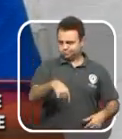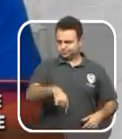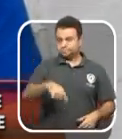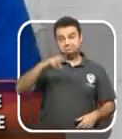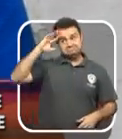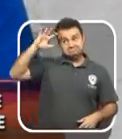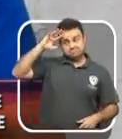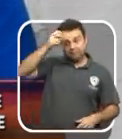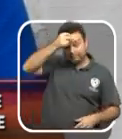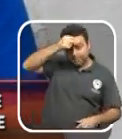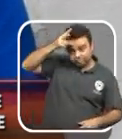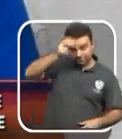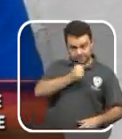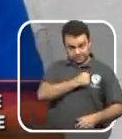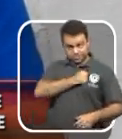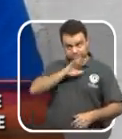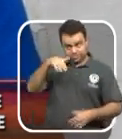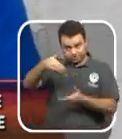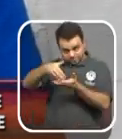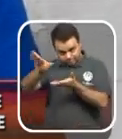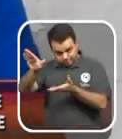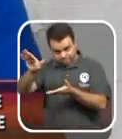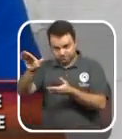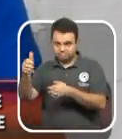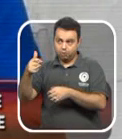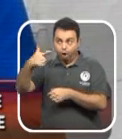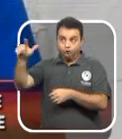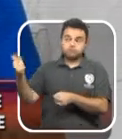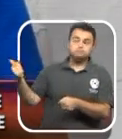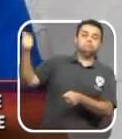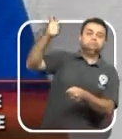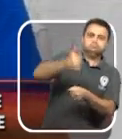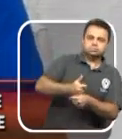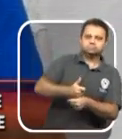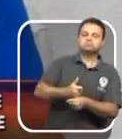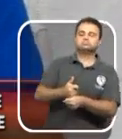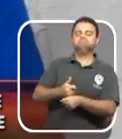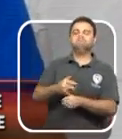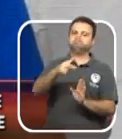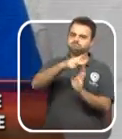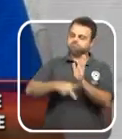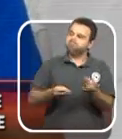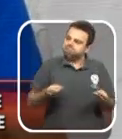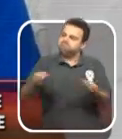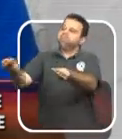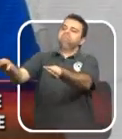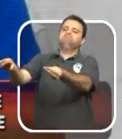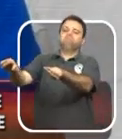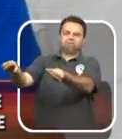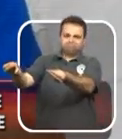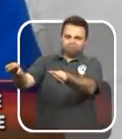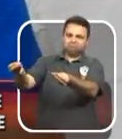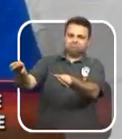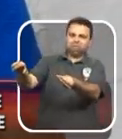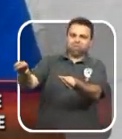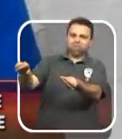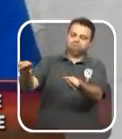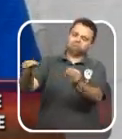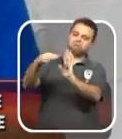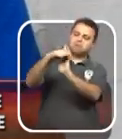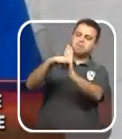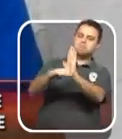né, construa um projeto pensando na era pós-Edinho. Eu quero contar com todos aqueles que também querem